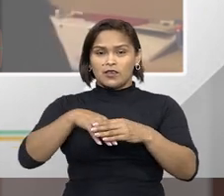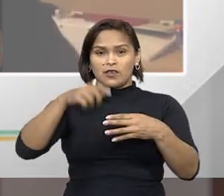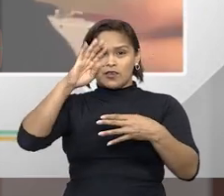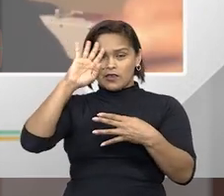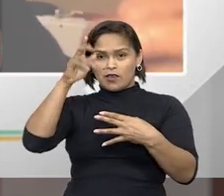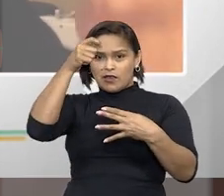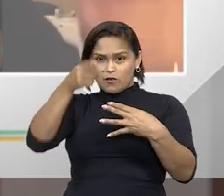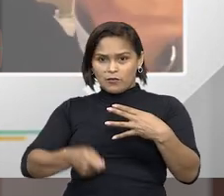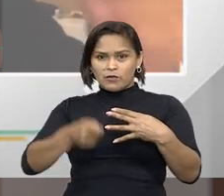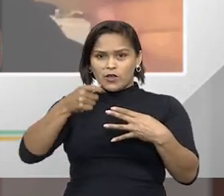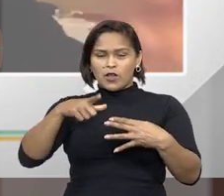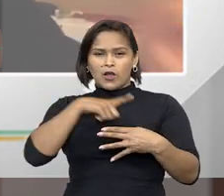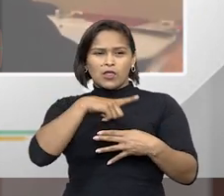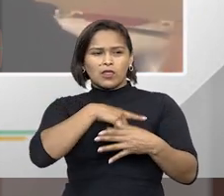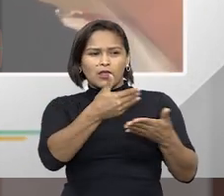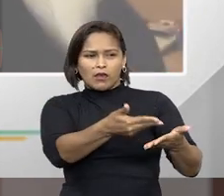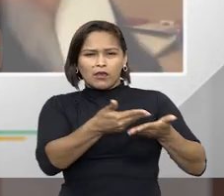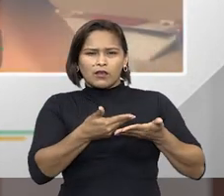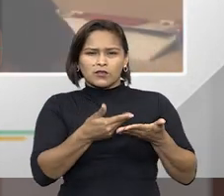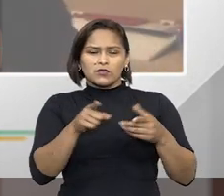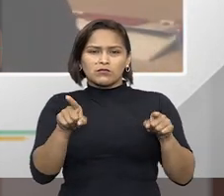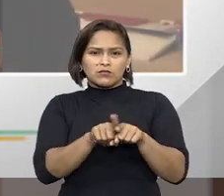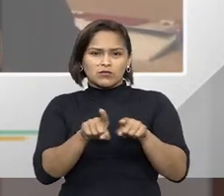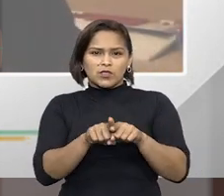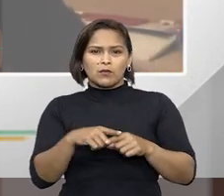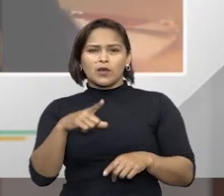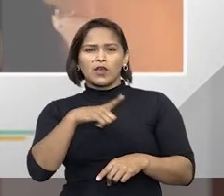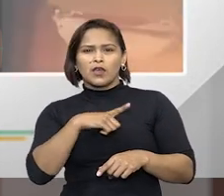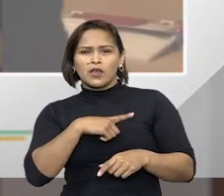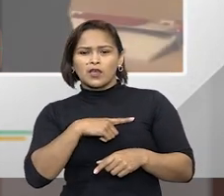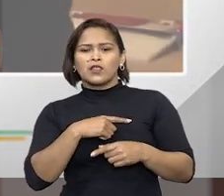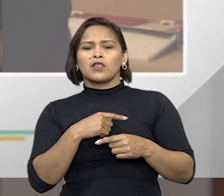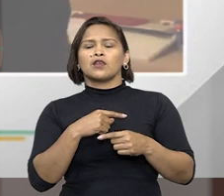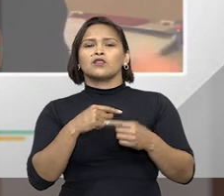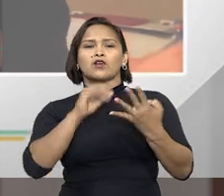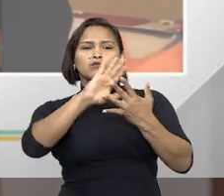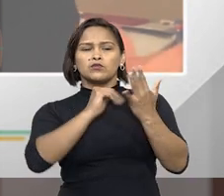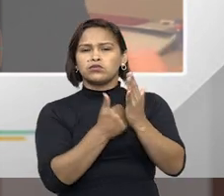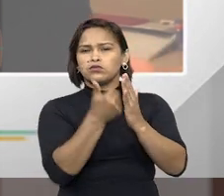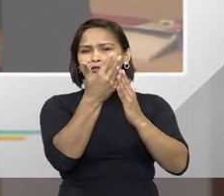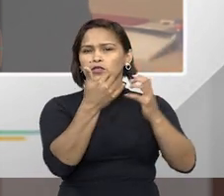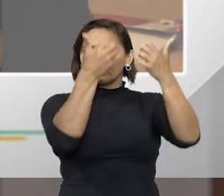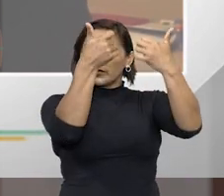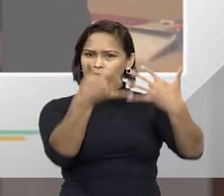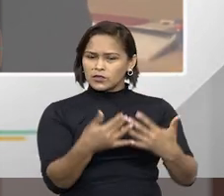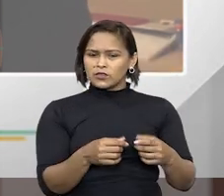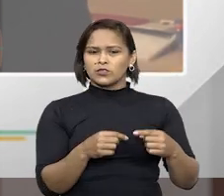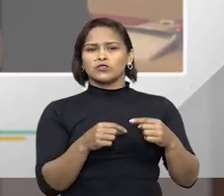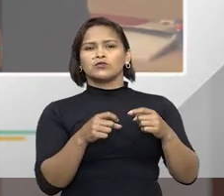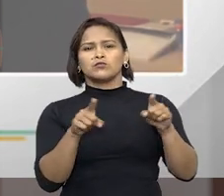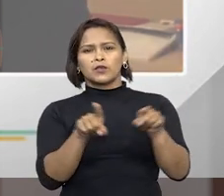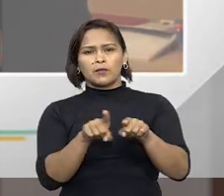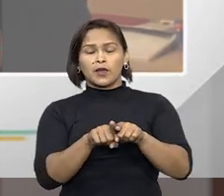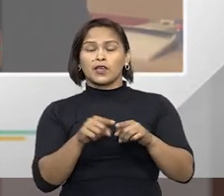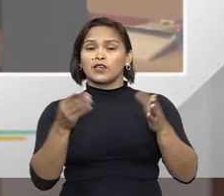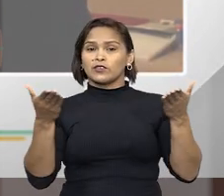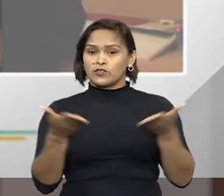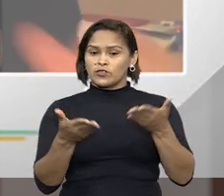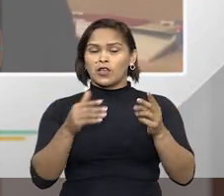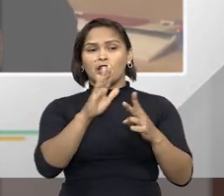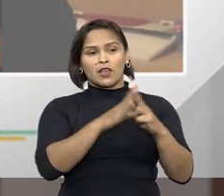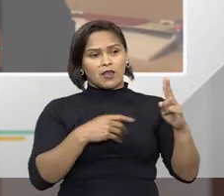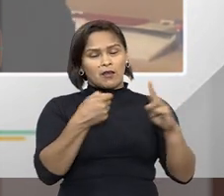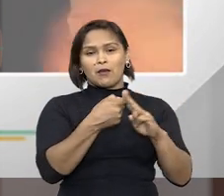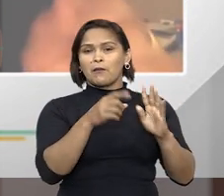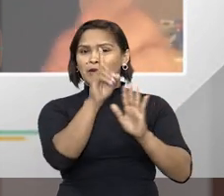vir também contendo os embargos de declaração, que já é um recurso que a parte tem direito de